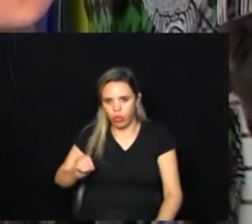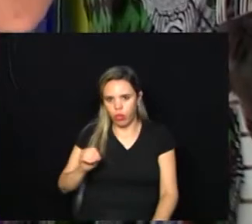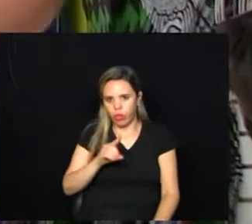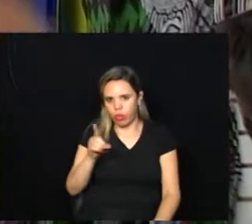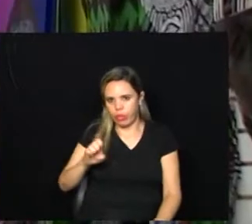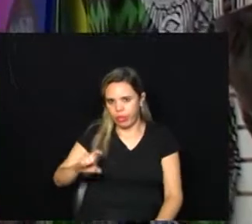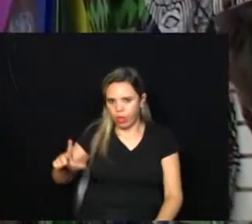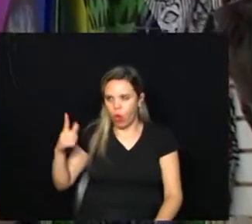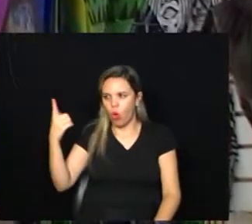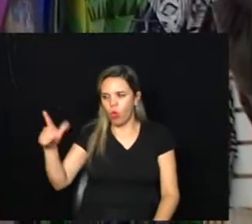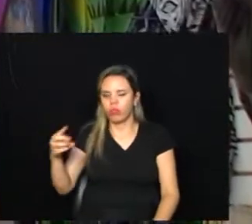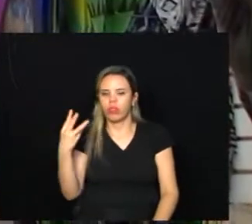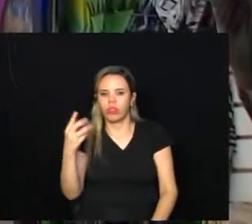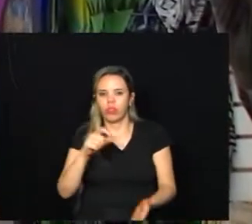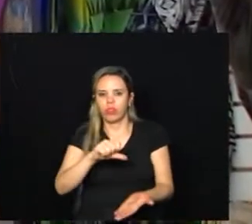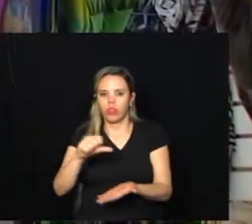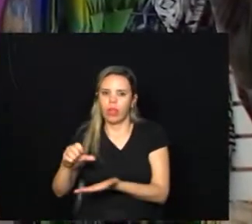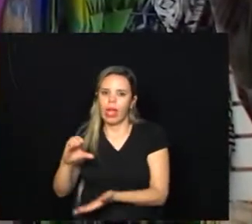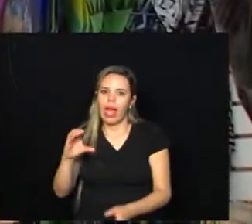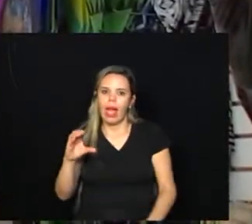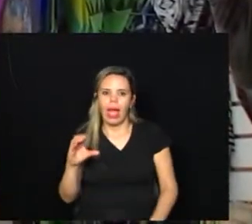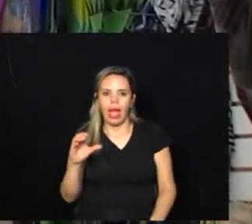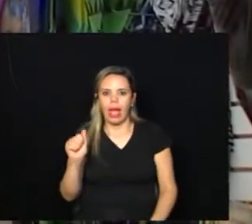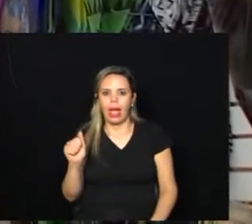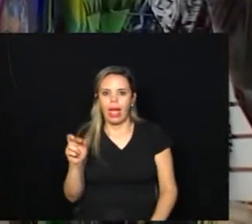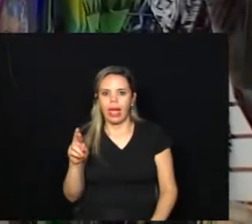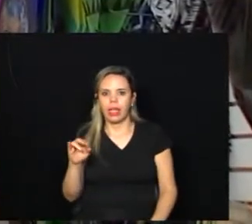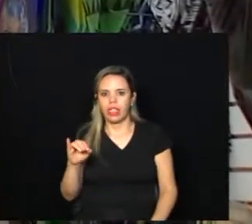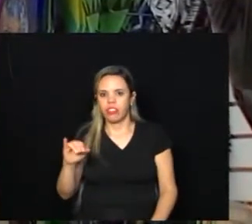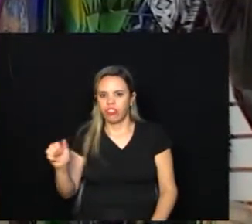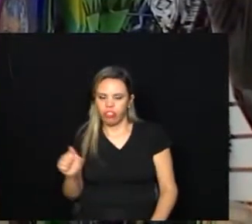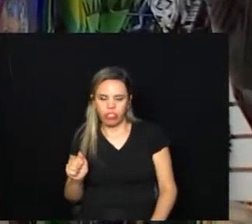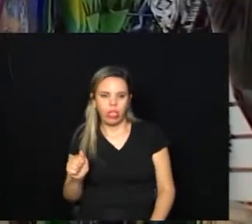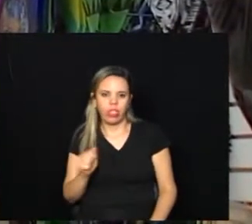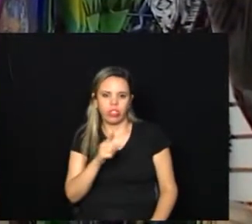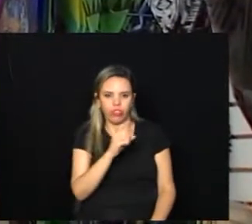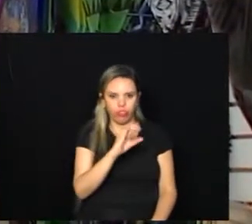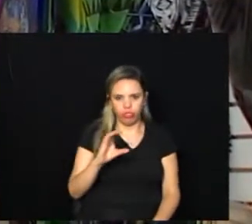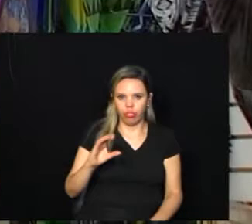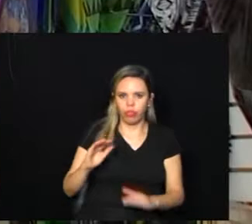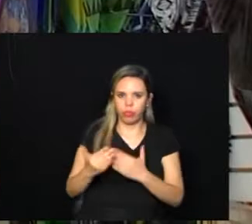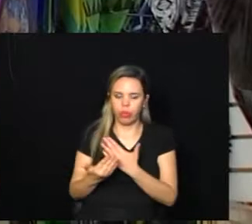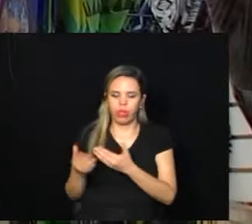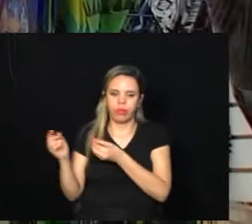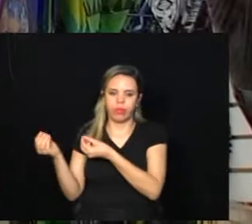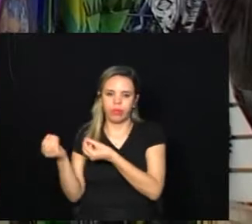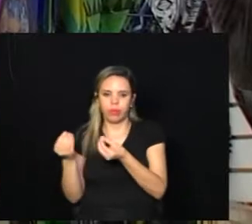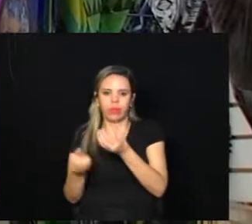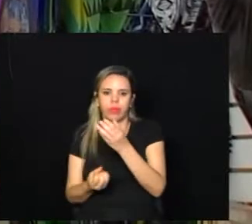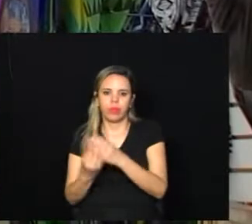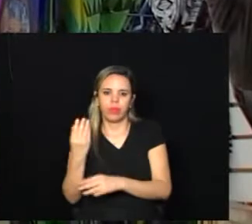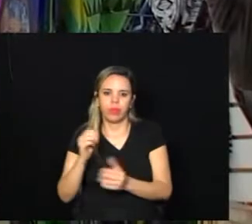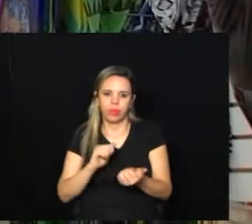tem o outro pipódromo que é no Eldorado dos Carajás, ali na região do Dique. E agora trazendo o pipa como esporte